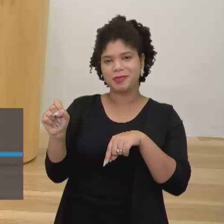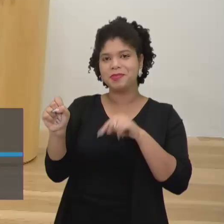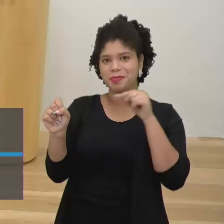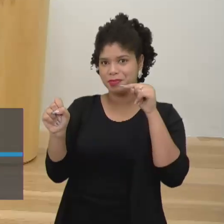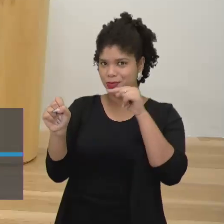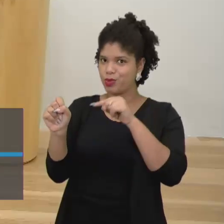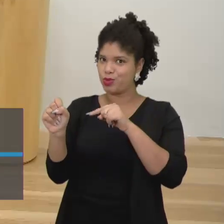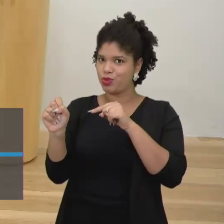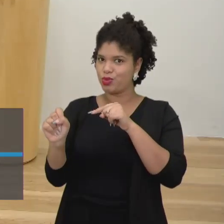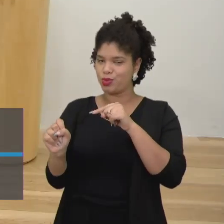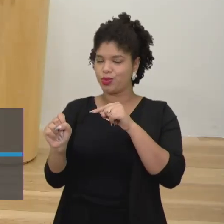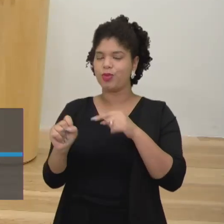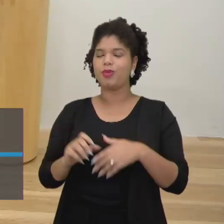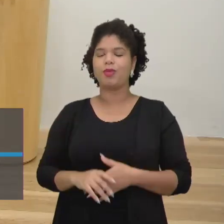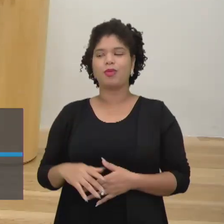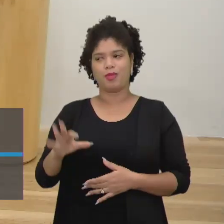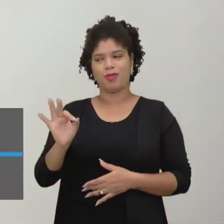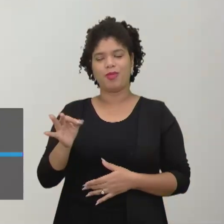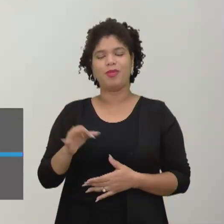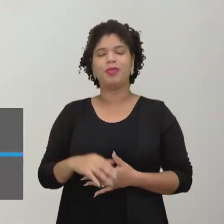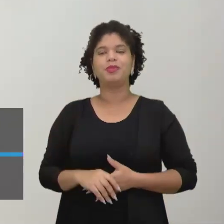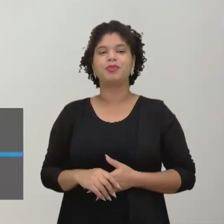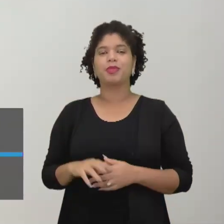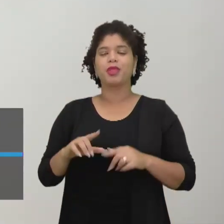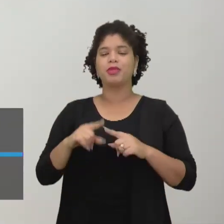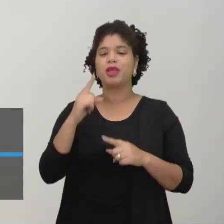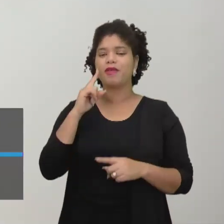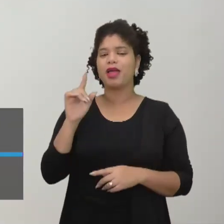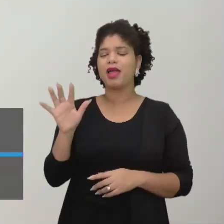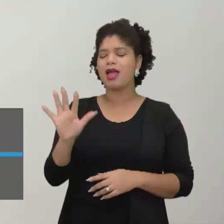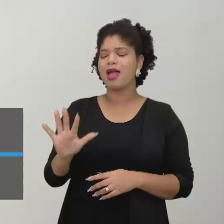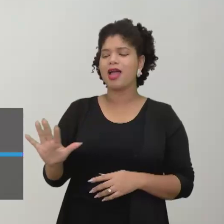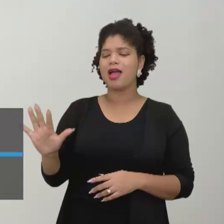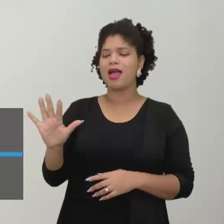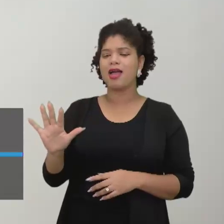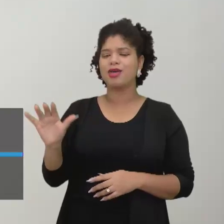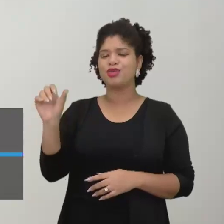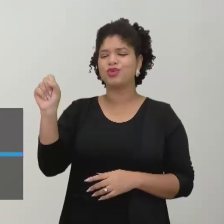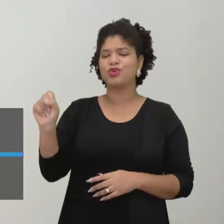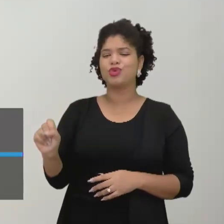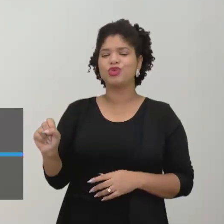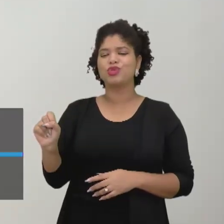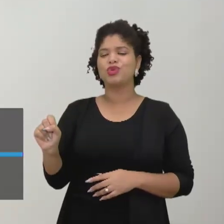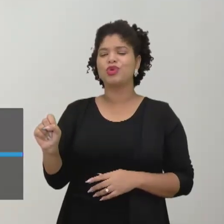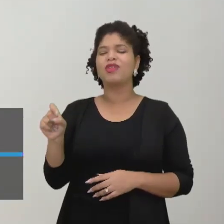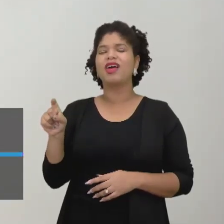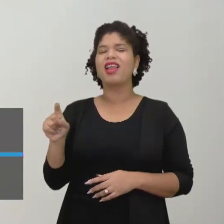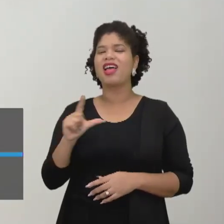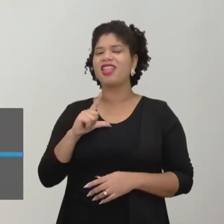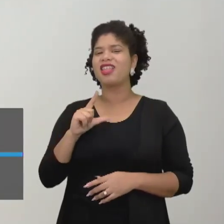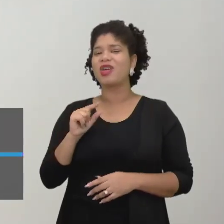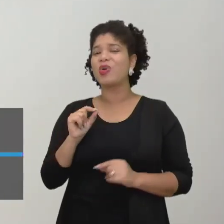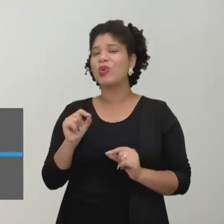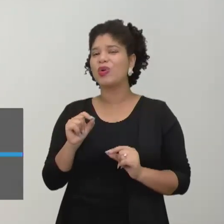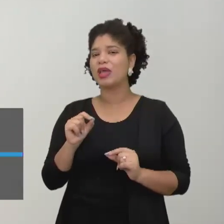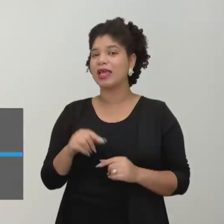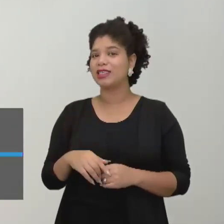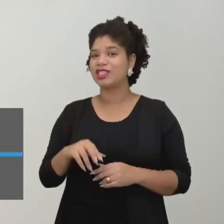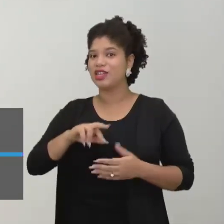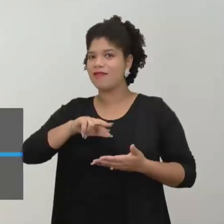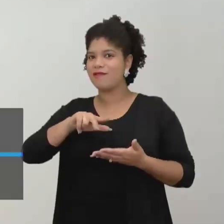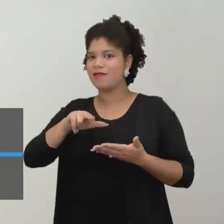África, tá? E ali é uma região com altíssimas concentrações de